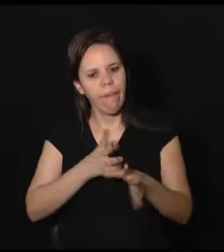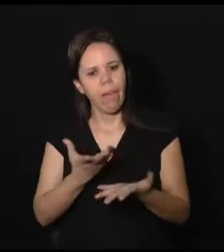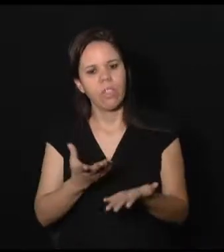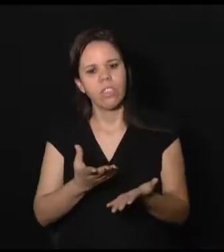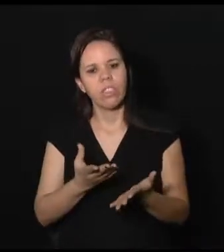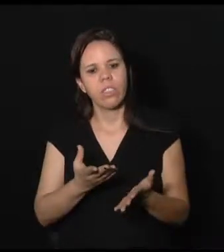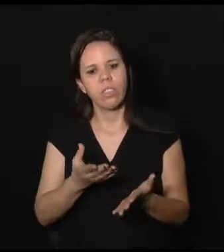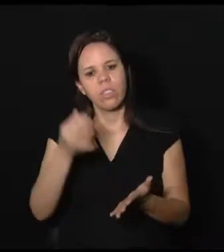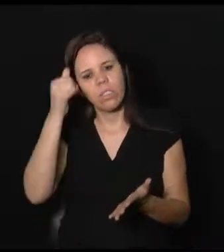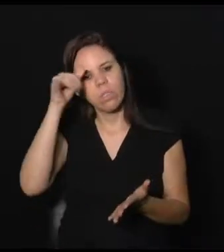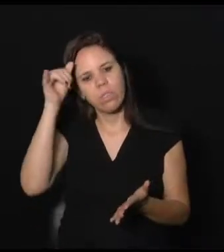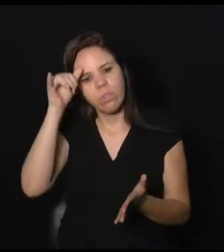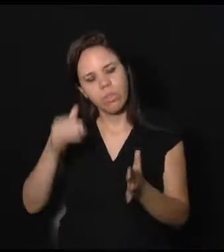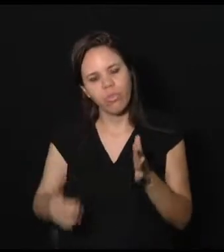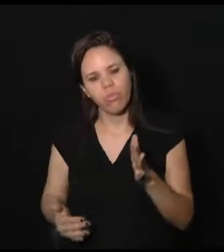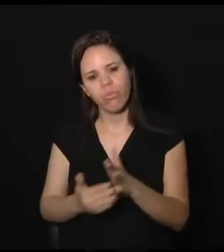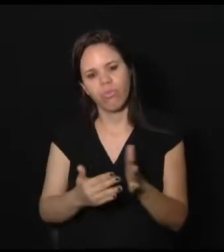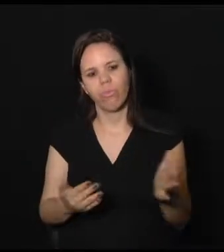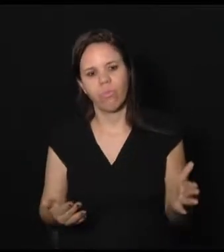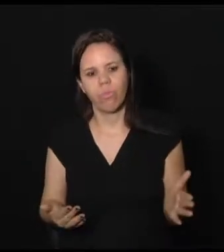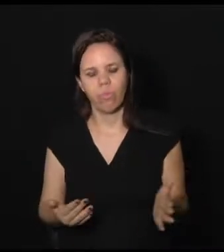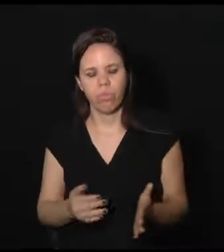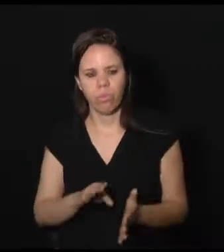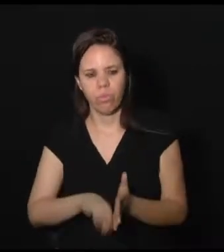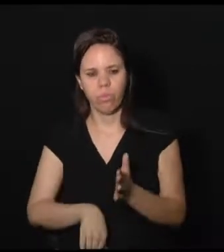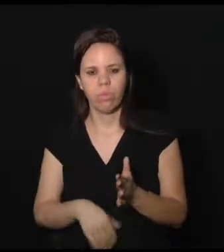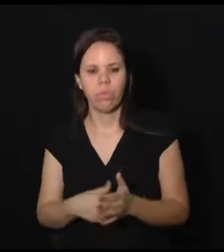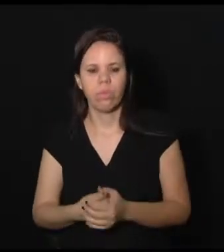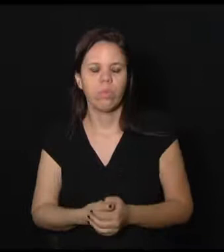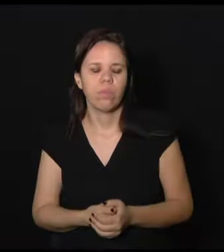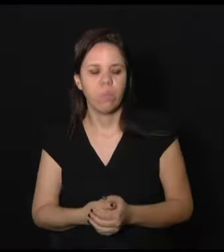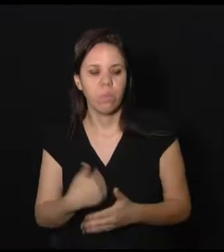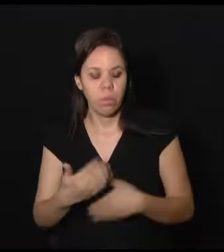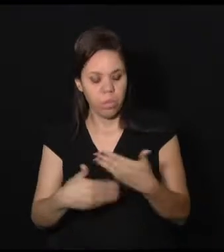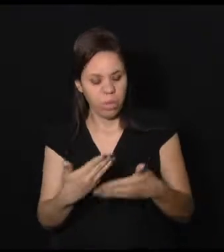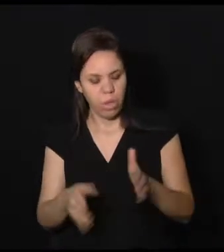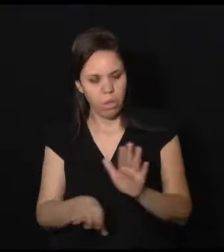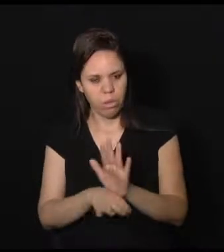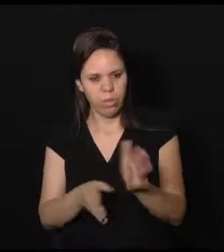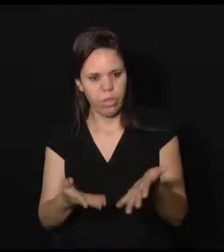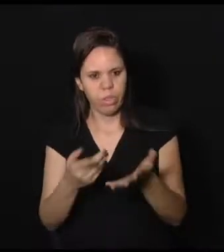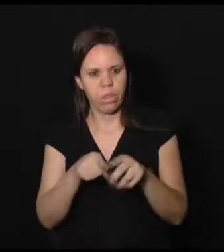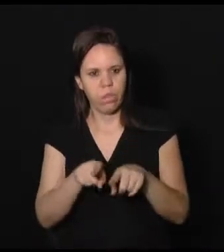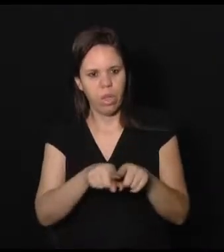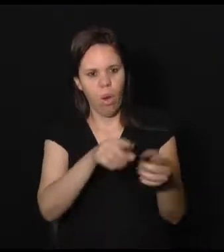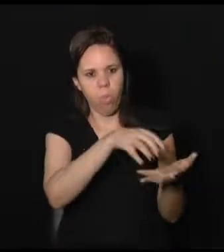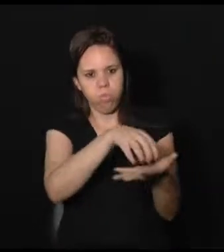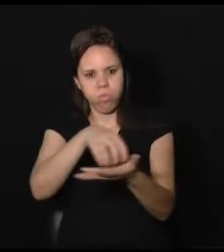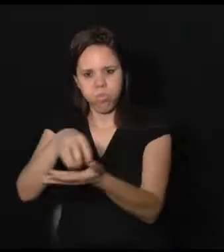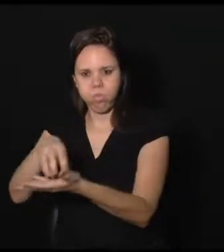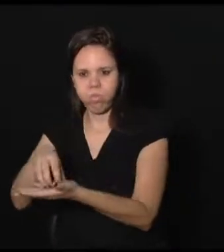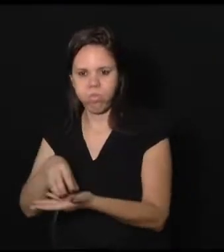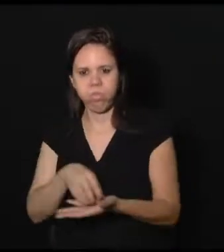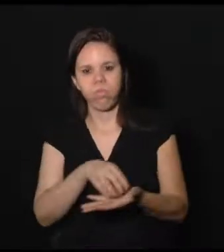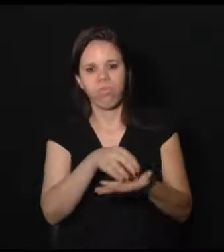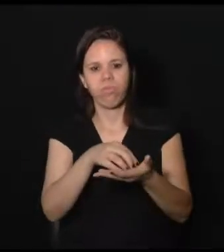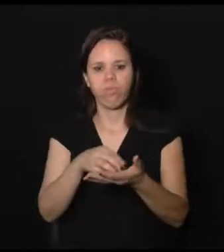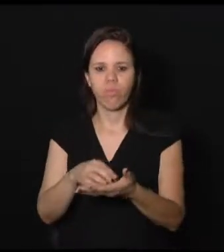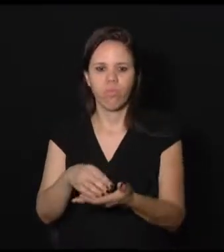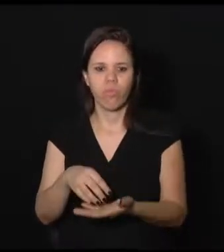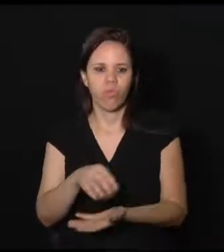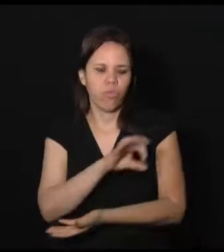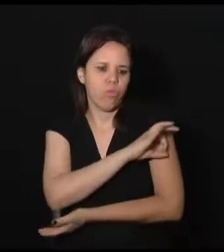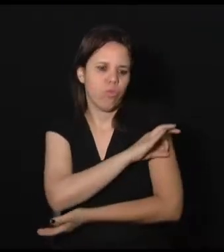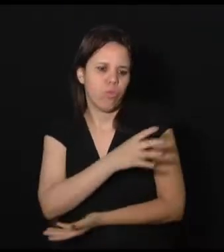e simplificar os processos. A participação dos órgãos anuentes também, essa aderência, ou seja, tudo,